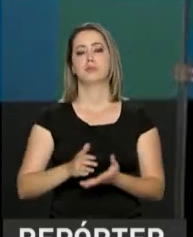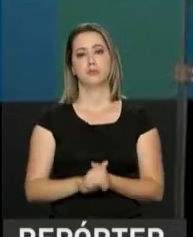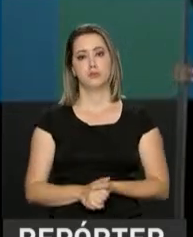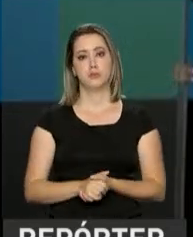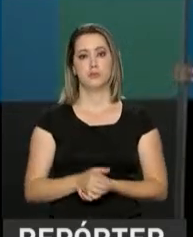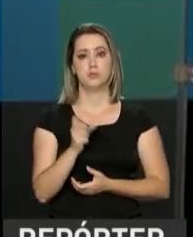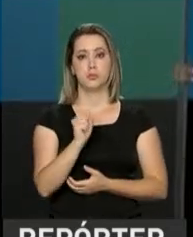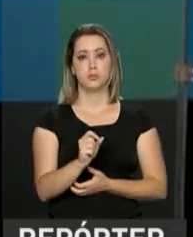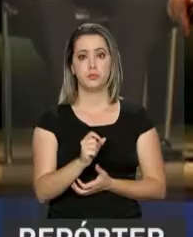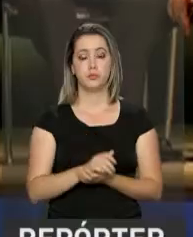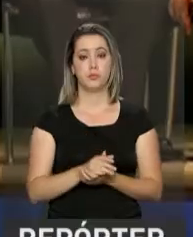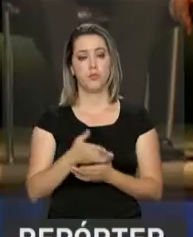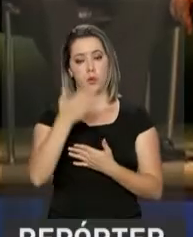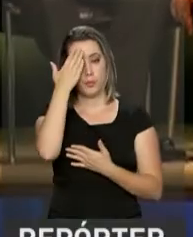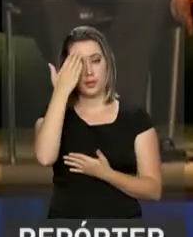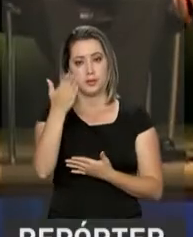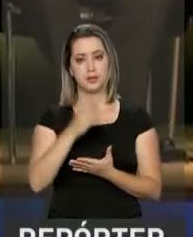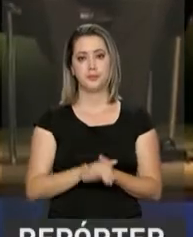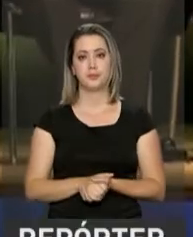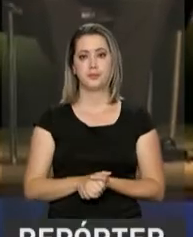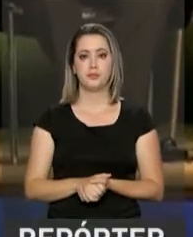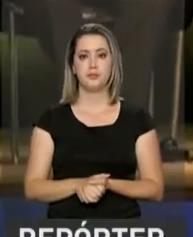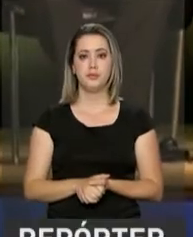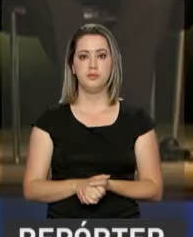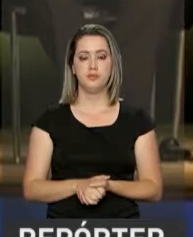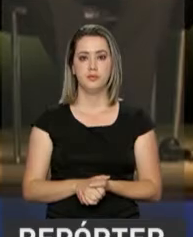senhor assumiu a presidência muito obrigado